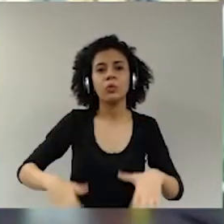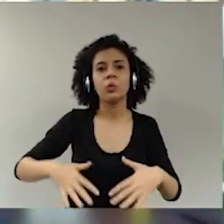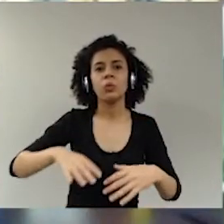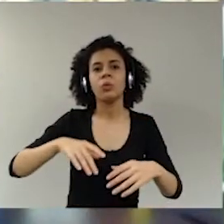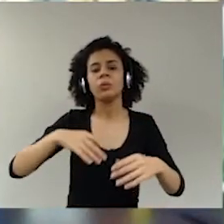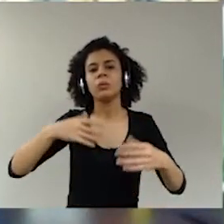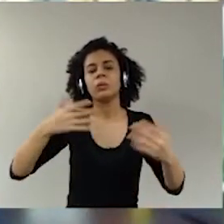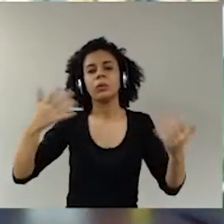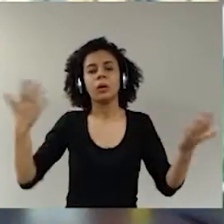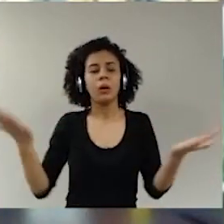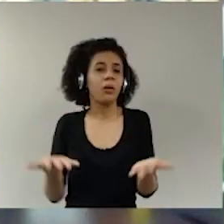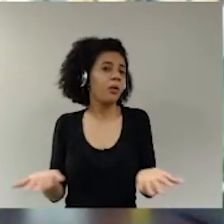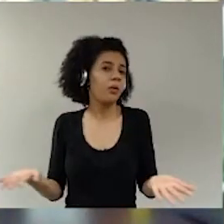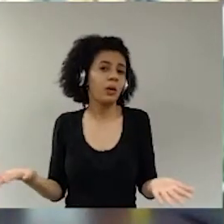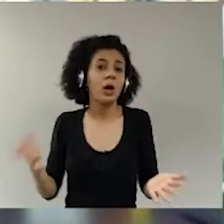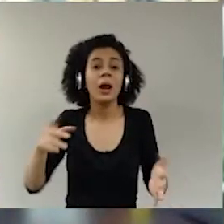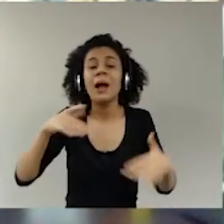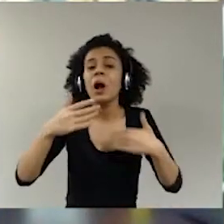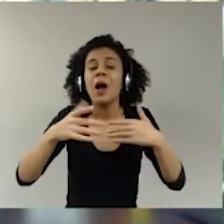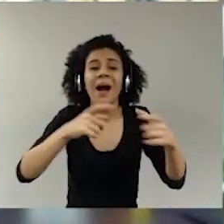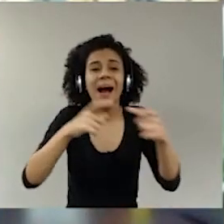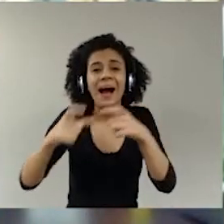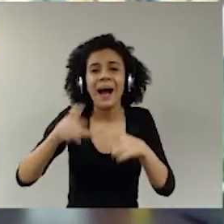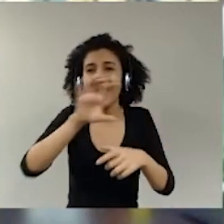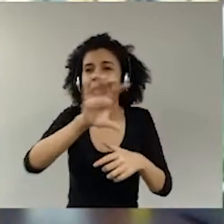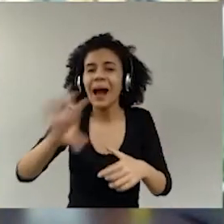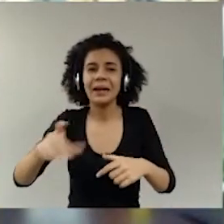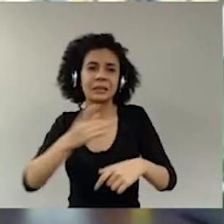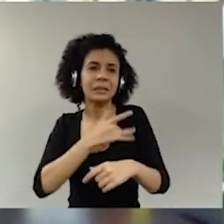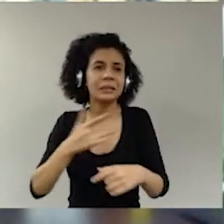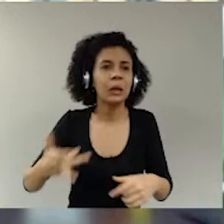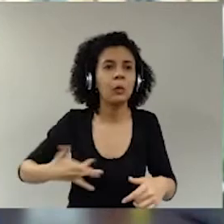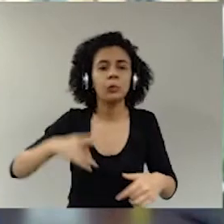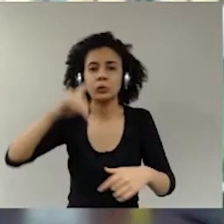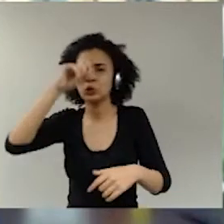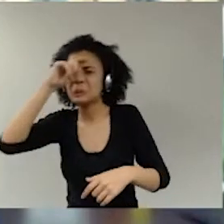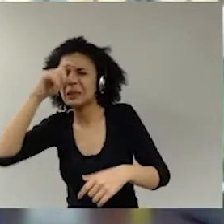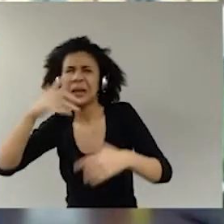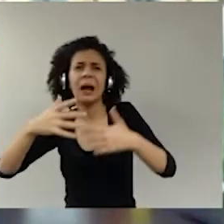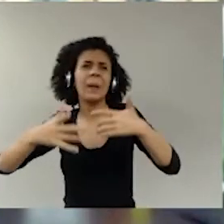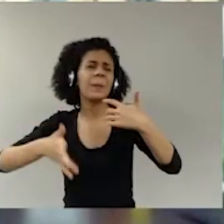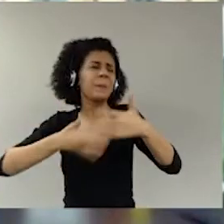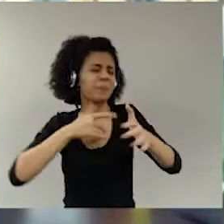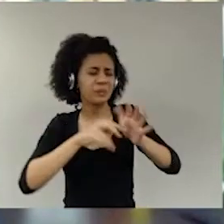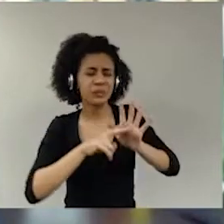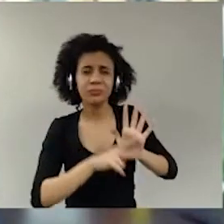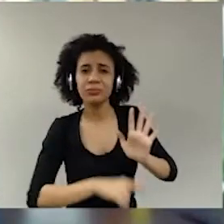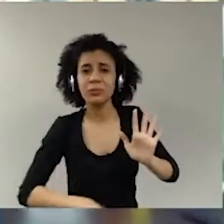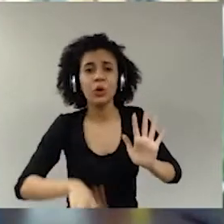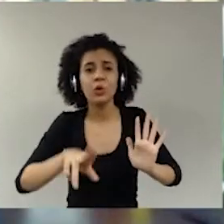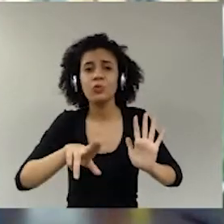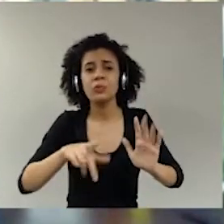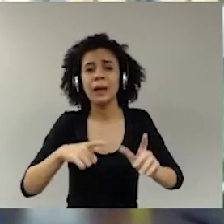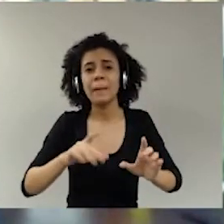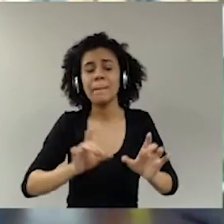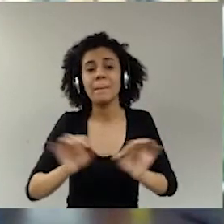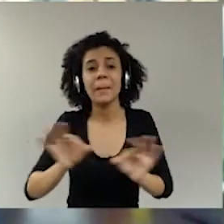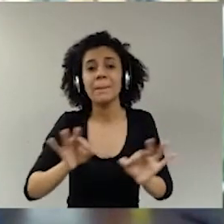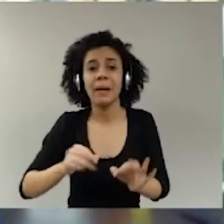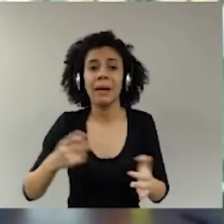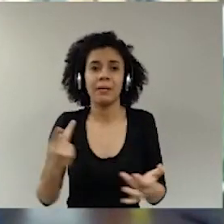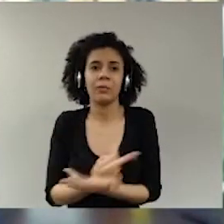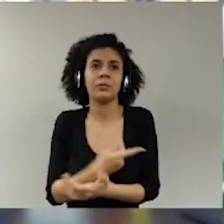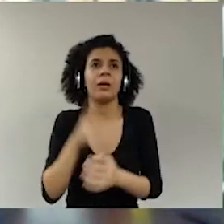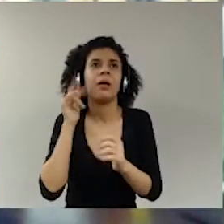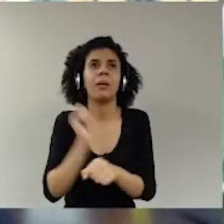proporção? Nenhum setor estava preparado, nenhuma estrutura. Então, a missão, e